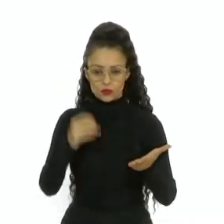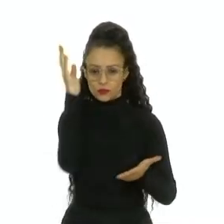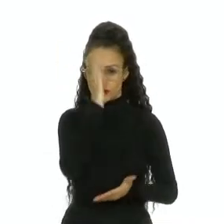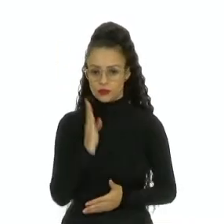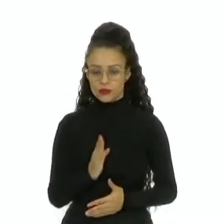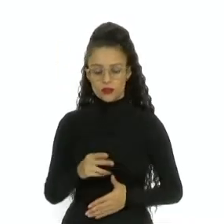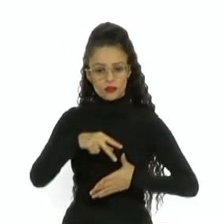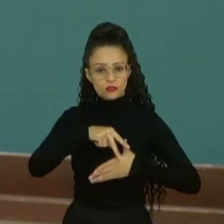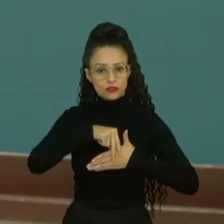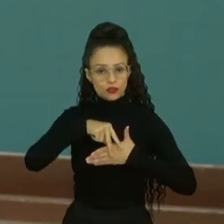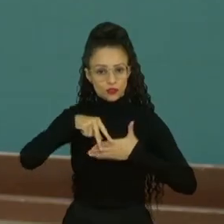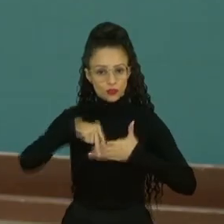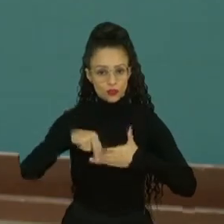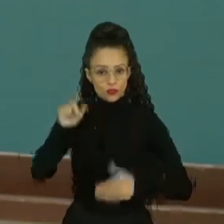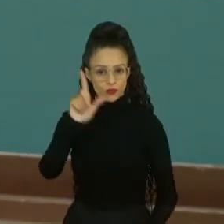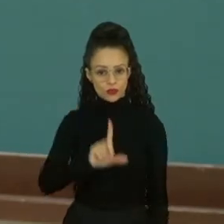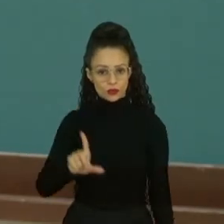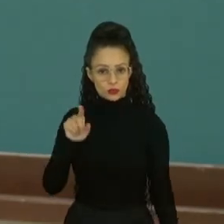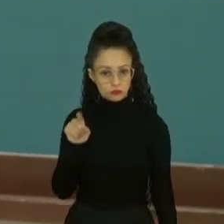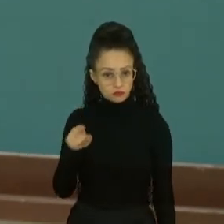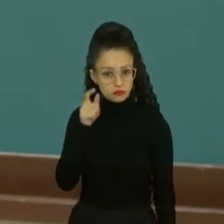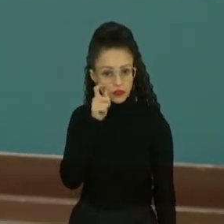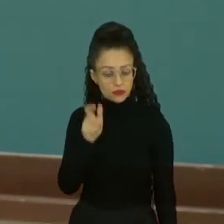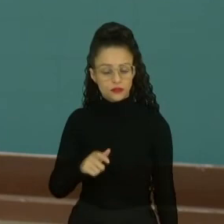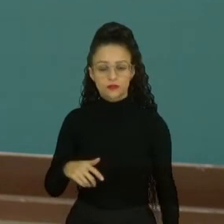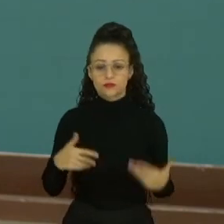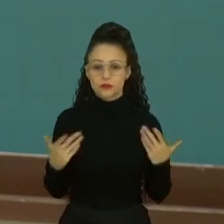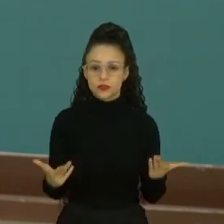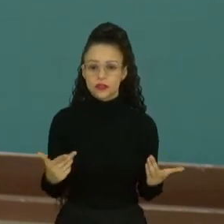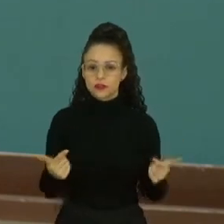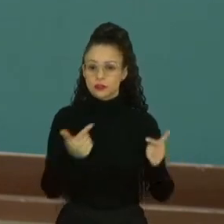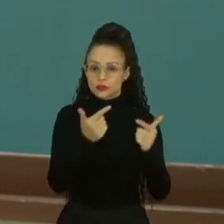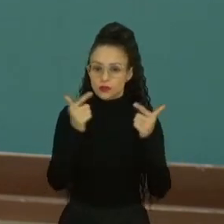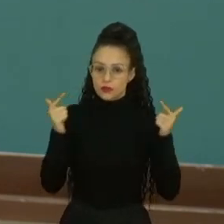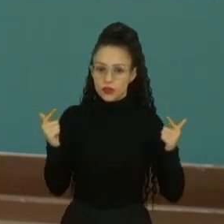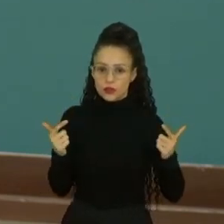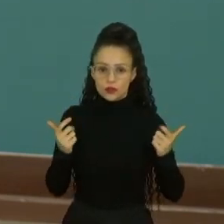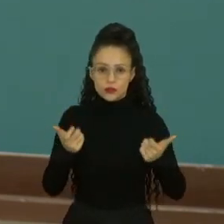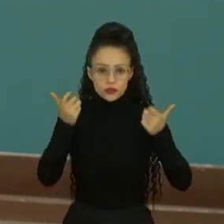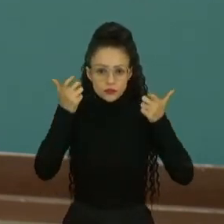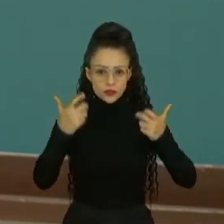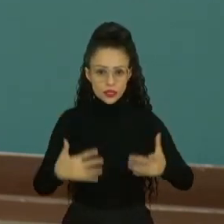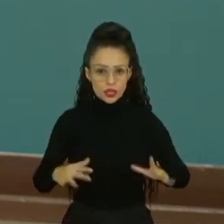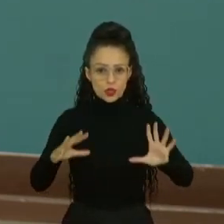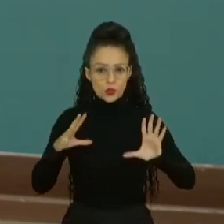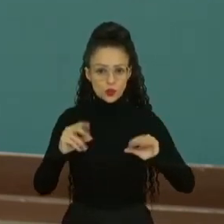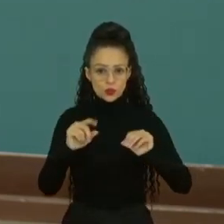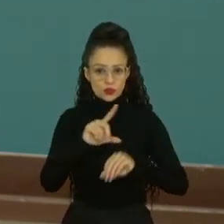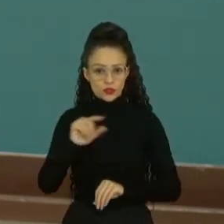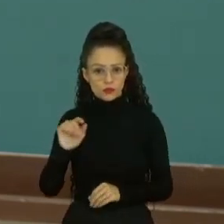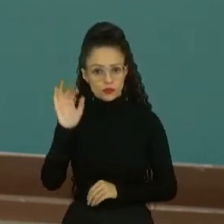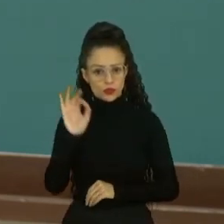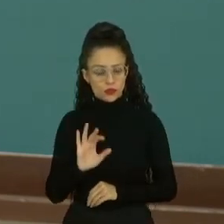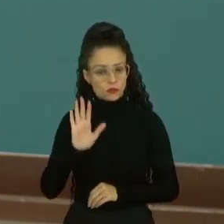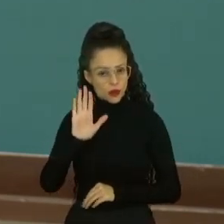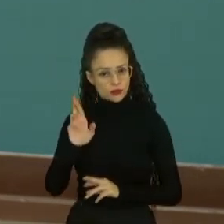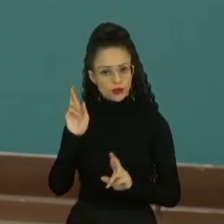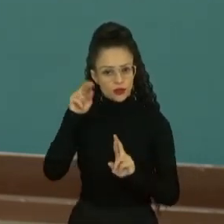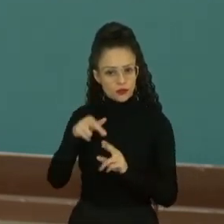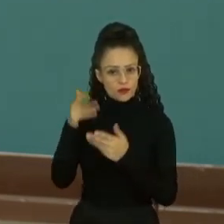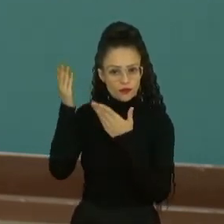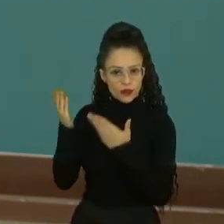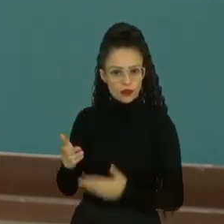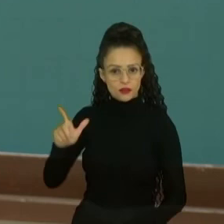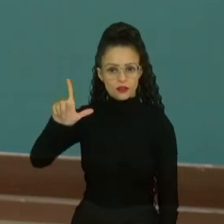cordel. Olha que interessante, né? Então, claro, não há como precisar totalmente, né? Mas nós temos aqui uma referência, né?